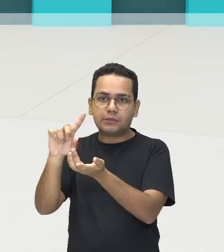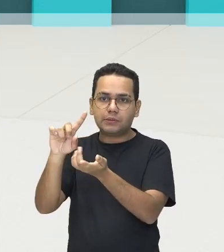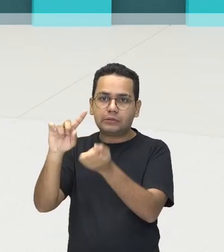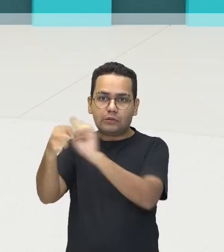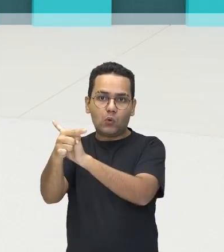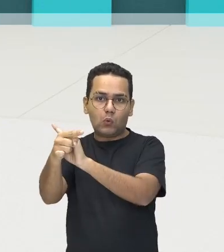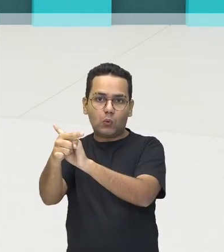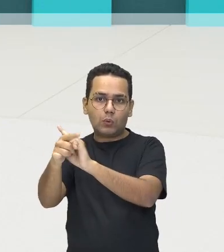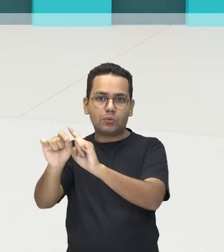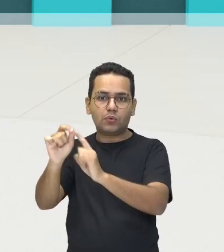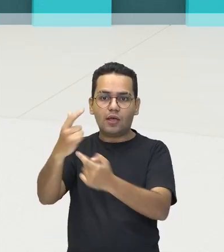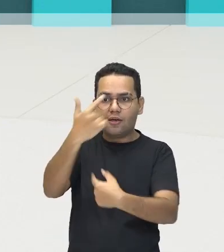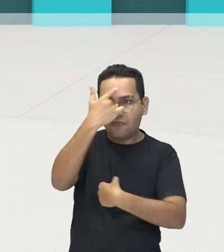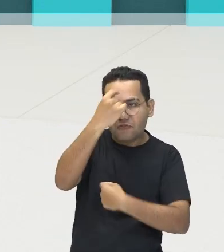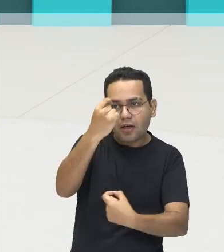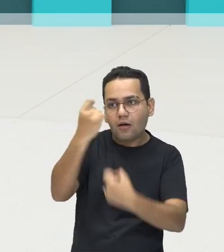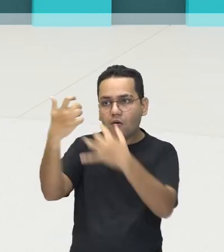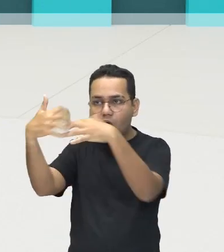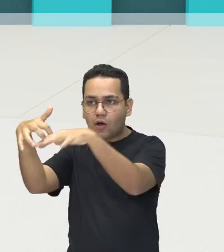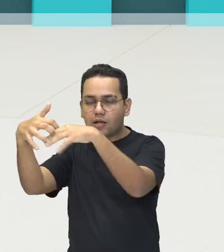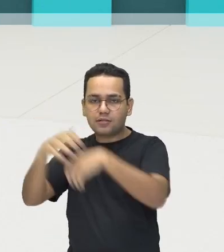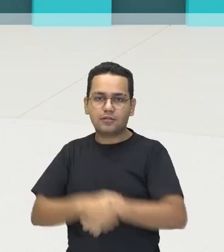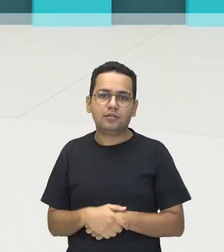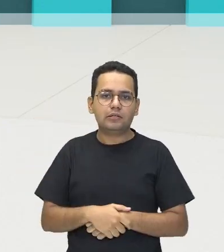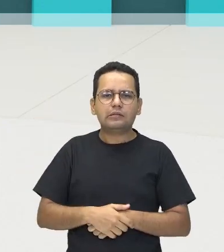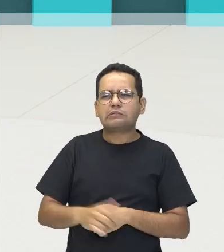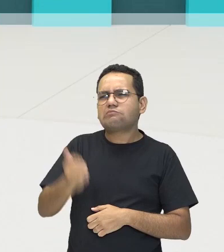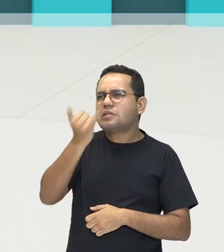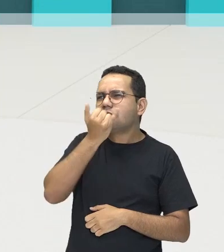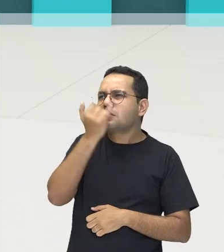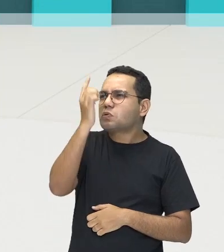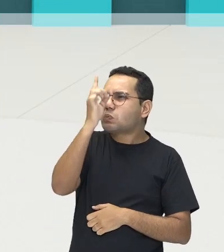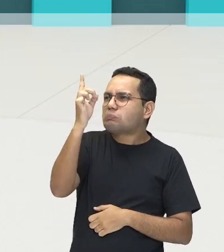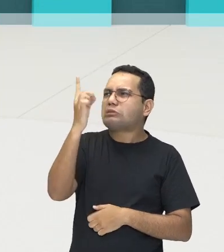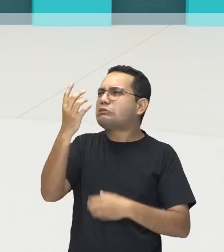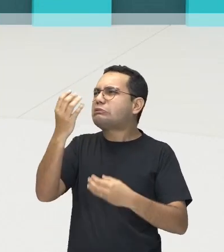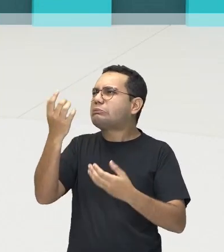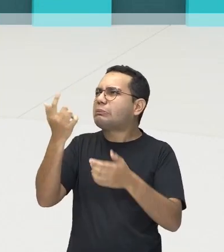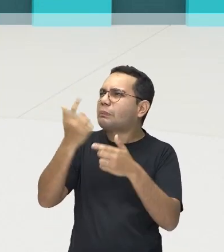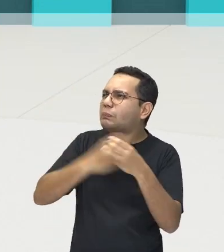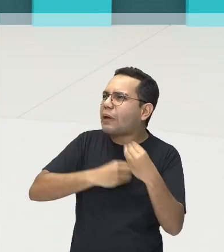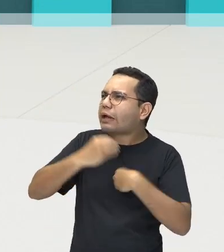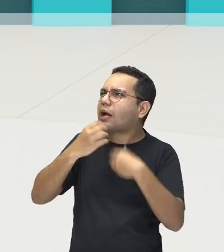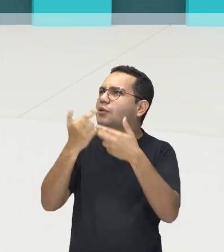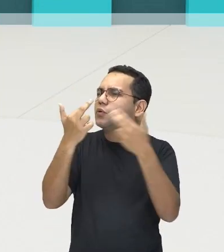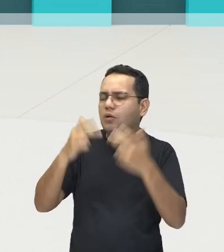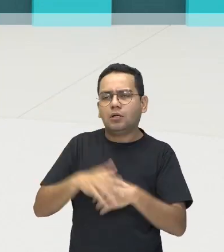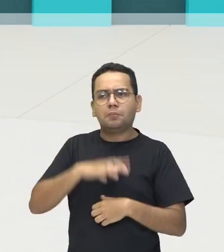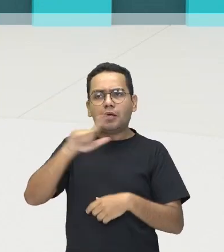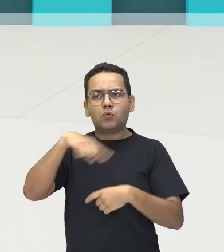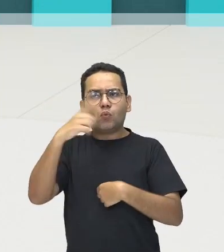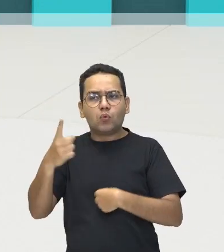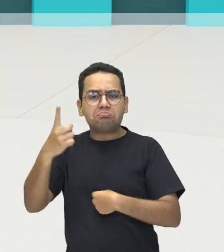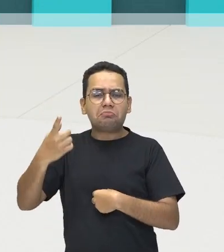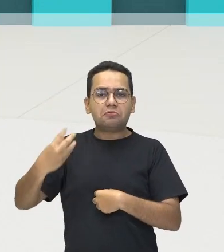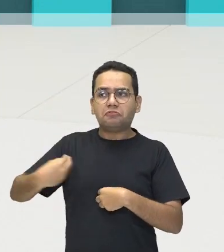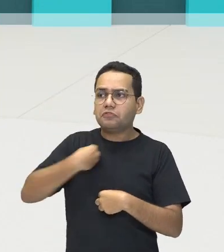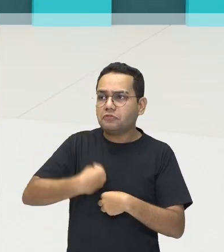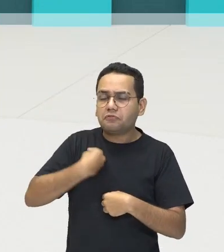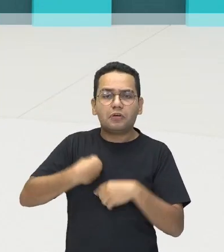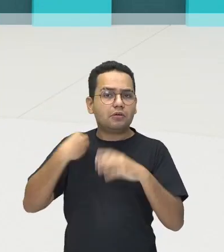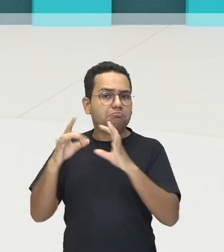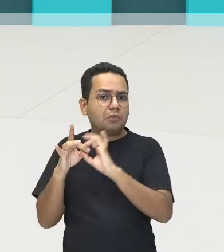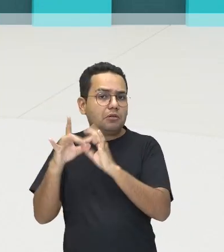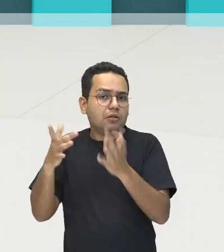isso de errado, me perdoa, Deus. Aí depois ele diz assim, não, eu preciso viver essa vida. Então ele fica nessa oposição. até porque à